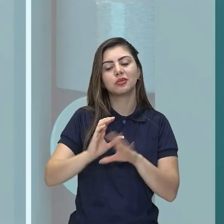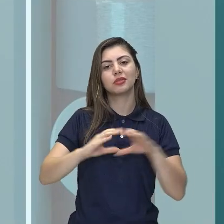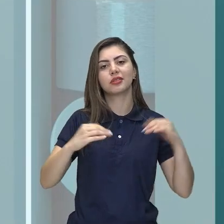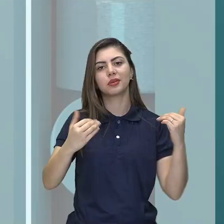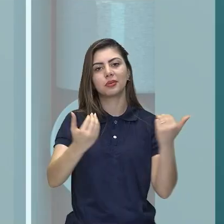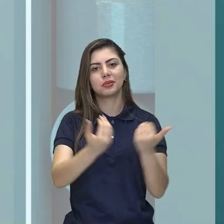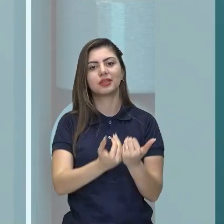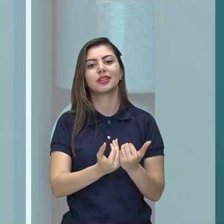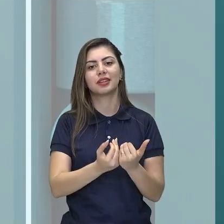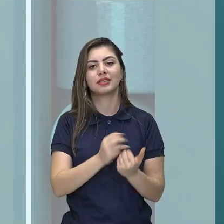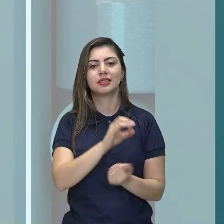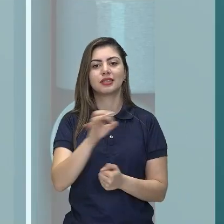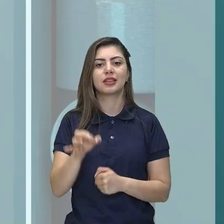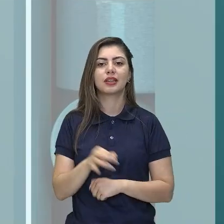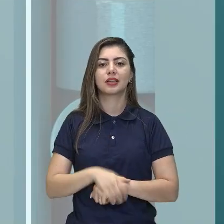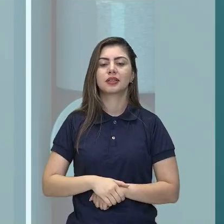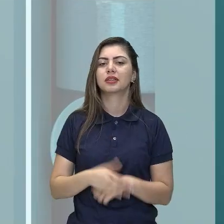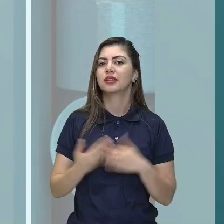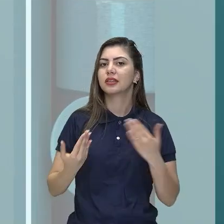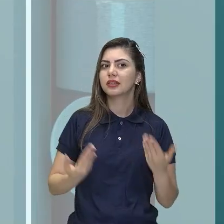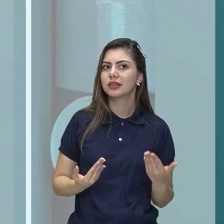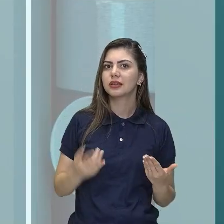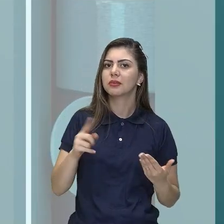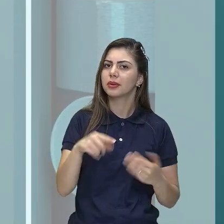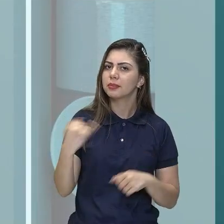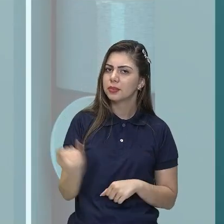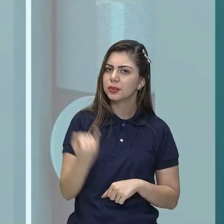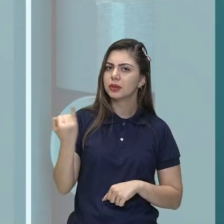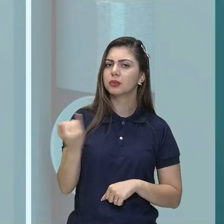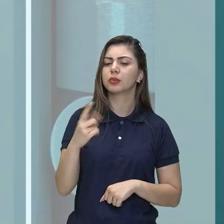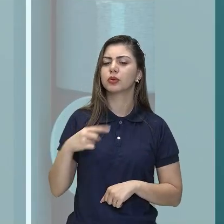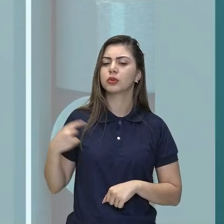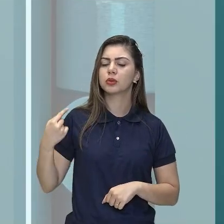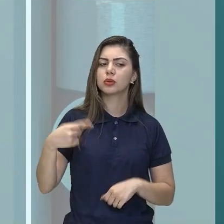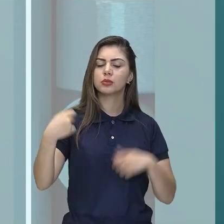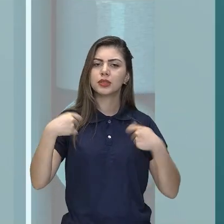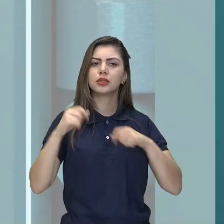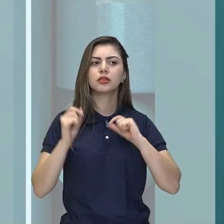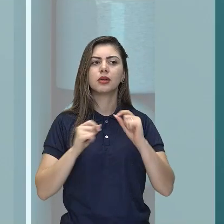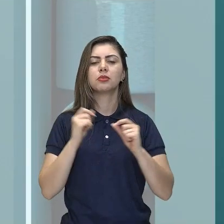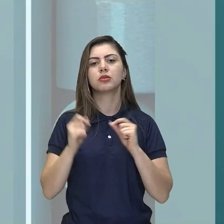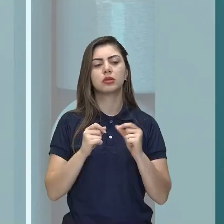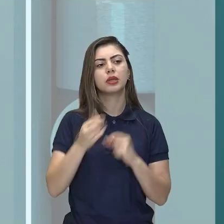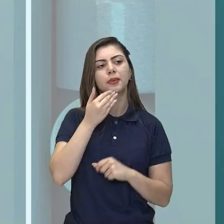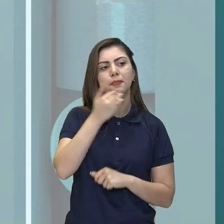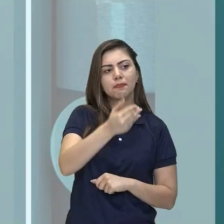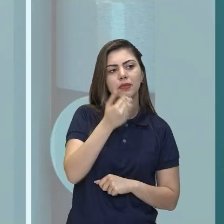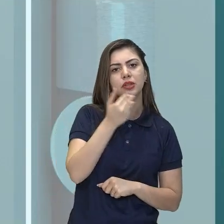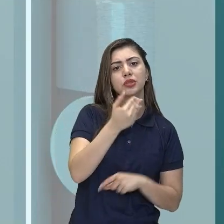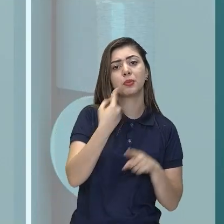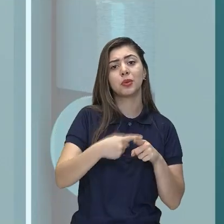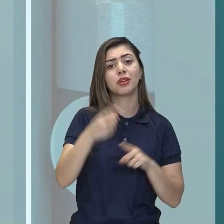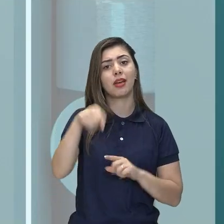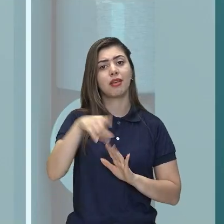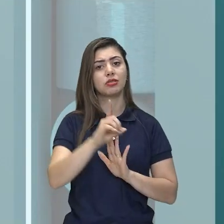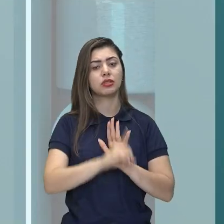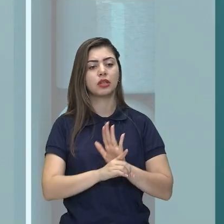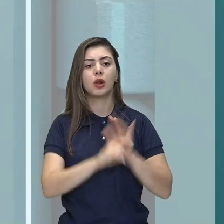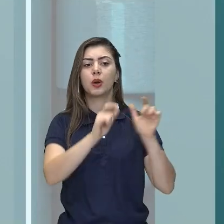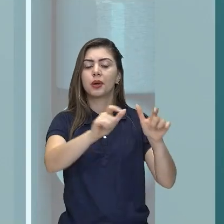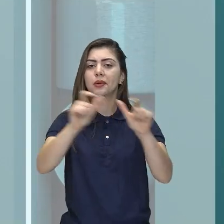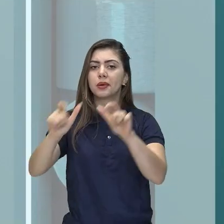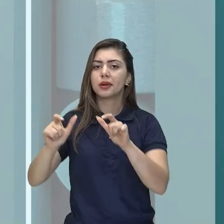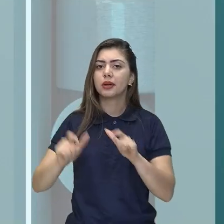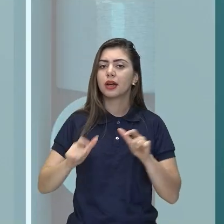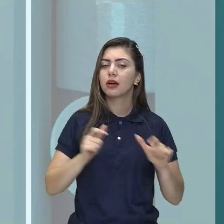comunidade, então não é coisa pequena não, nós temos que cobrar, exigir, nós precisamos, cada